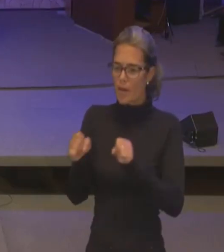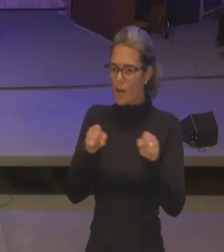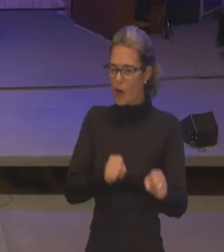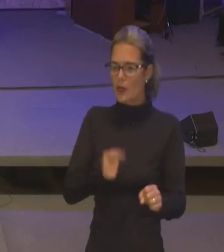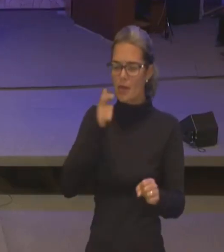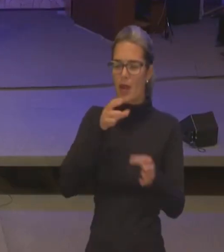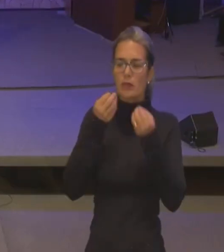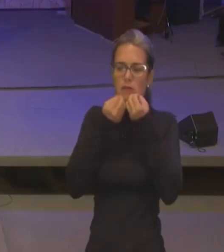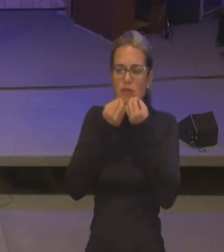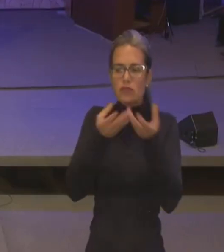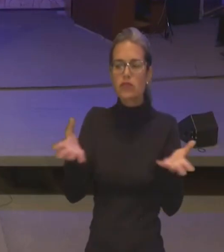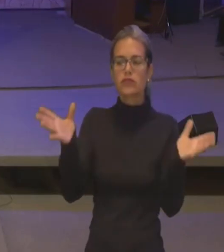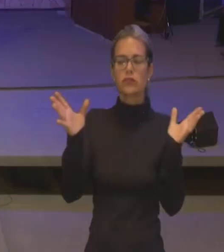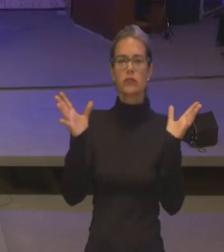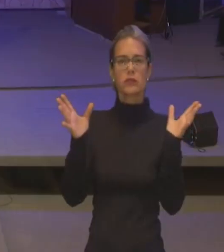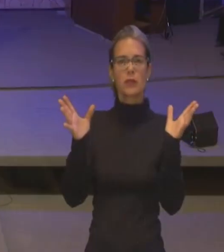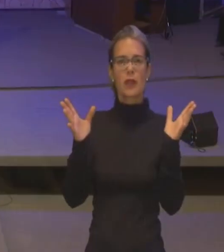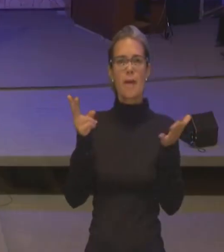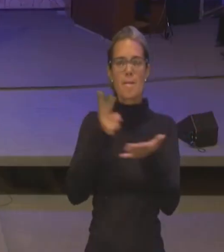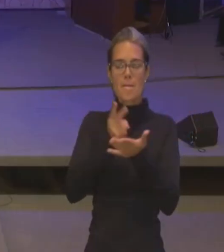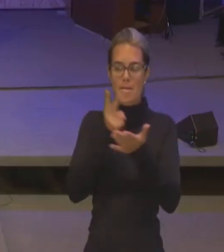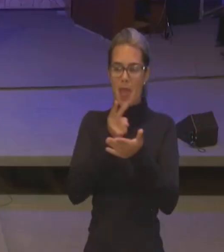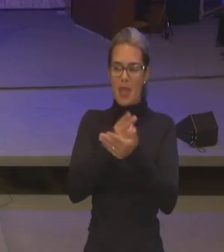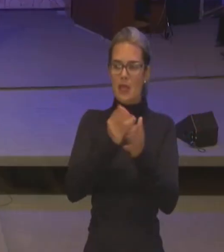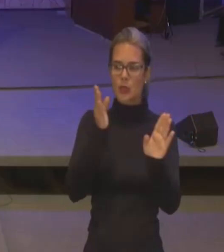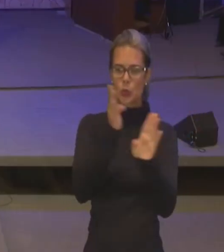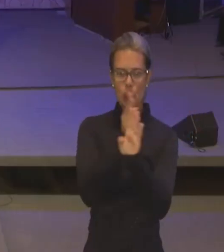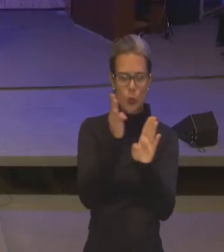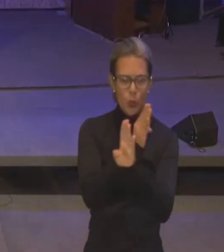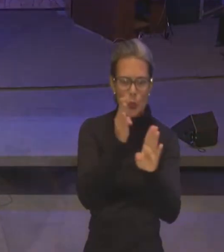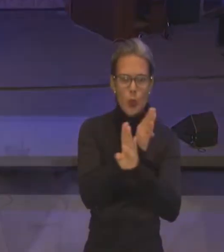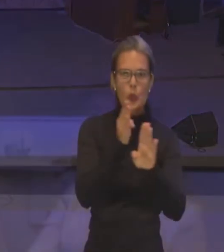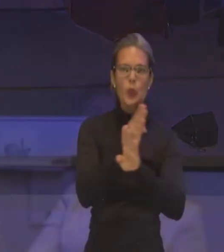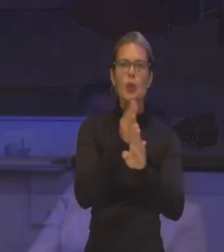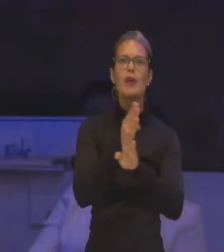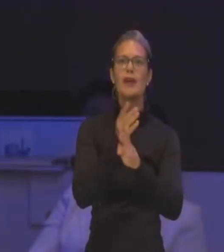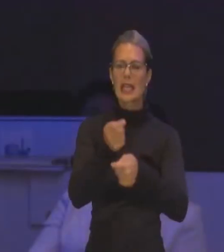mesmo diante de perseguições e duras provações.